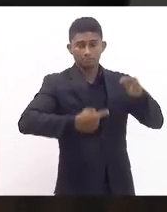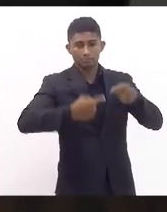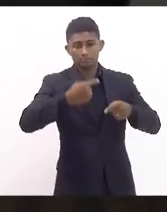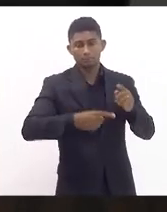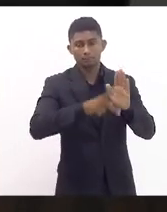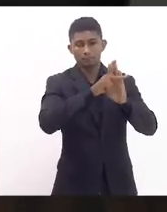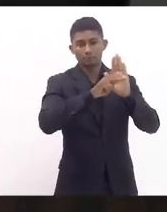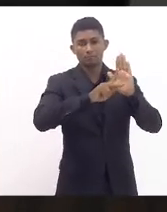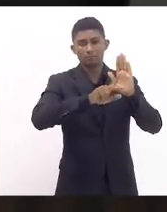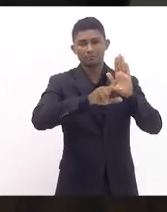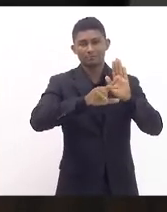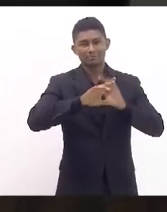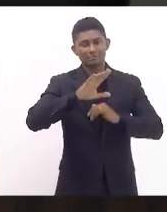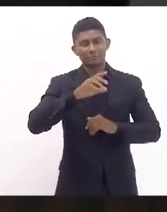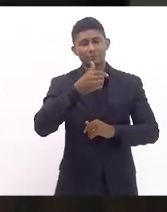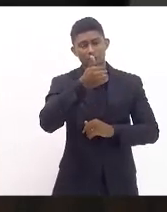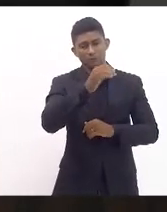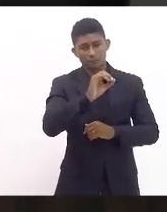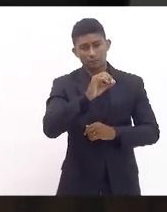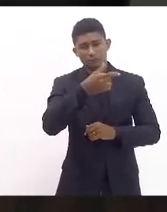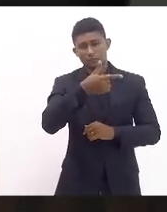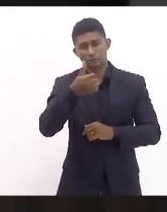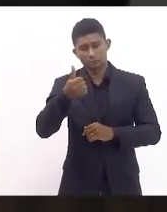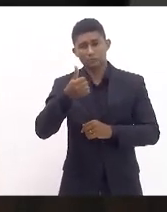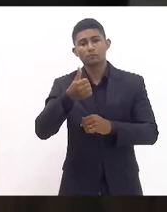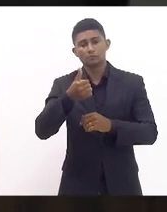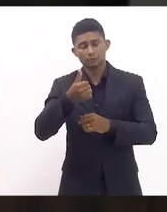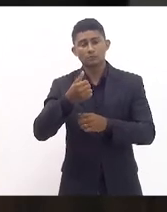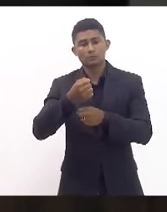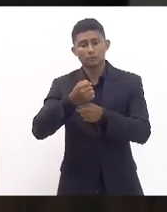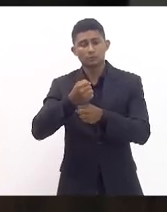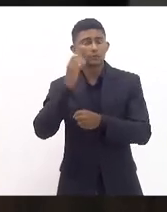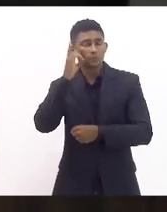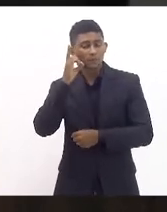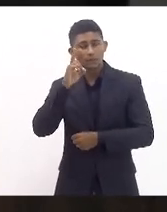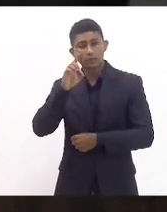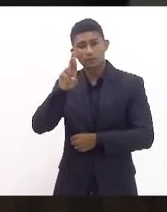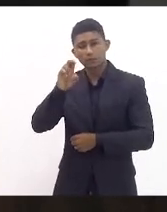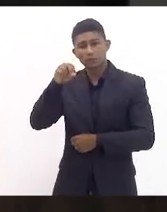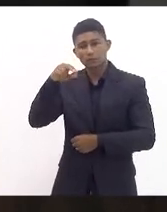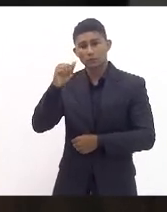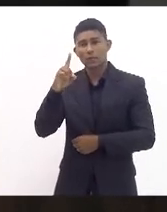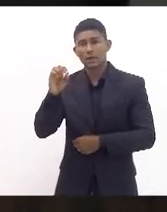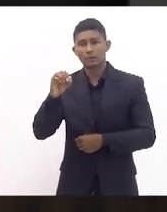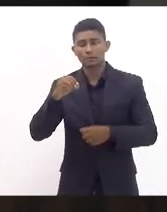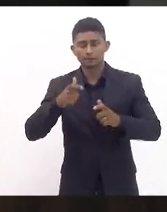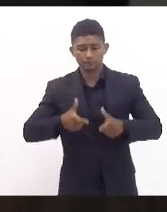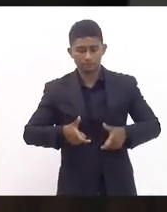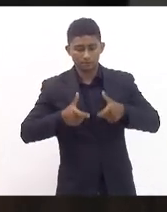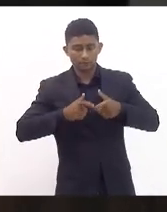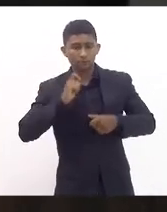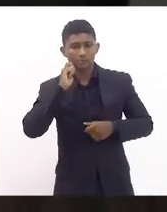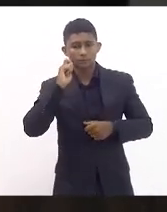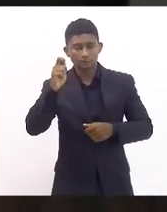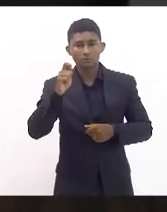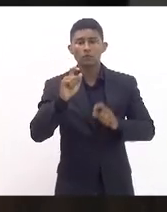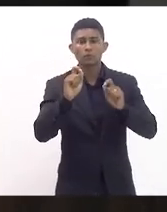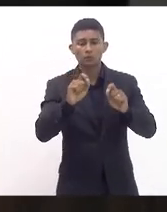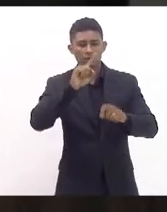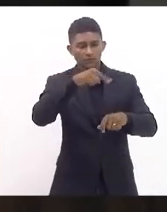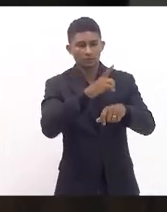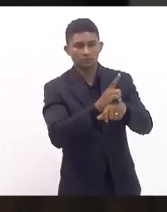resolução 1038 de 22, de autoria do deputado Ronaldo Anchieta, que concede medalha Tiradentes, respectivo diploma, ao excelentíssimo